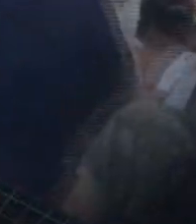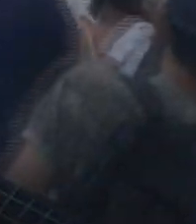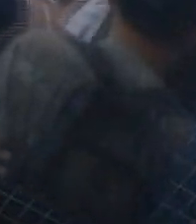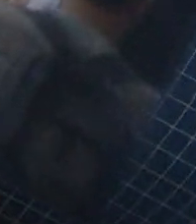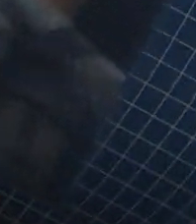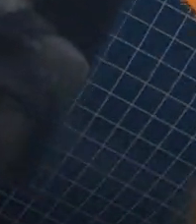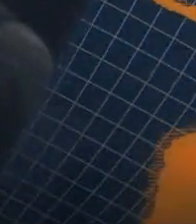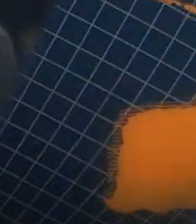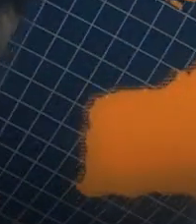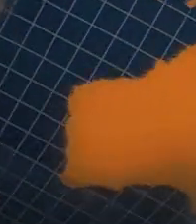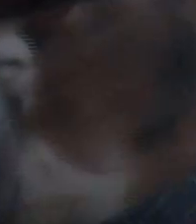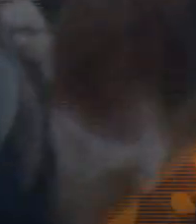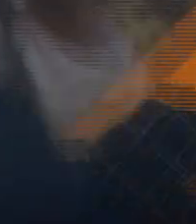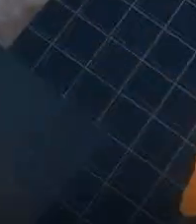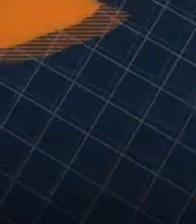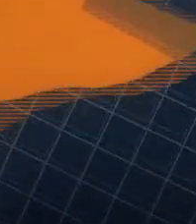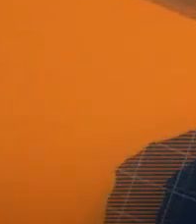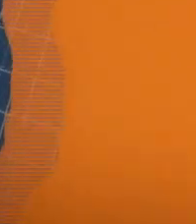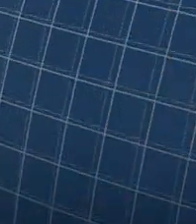o